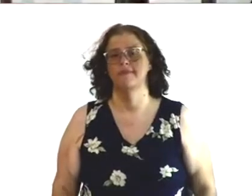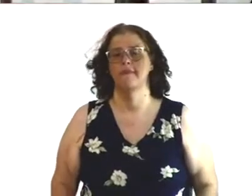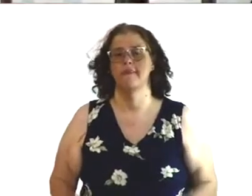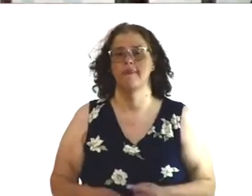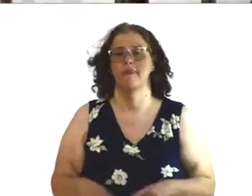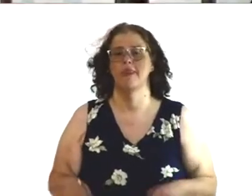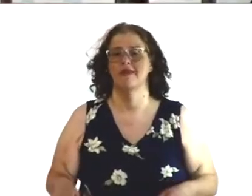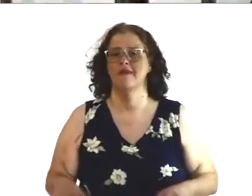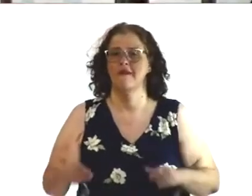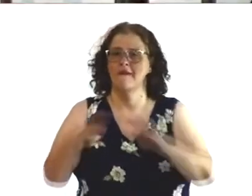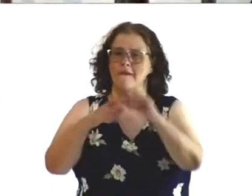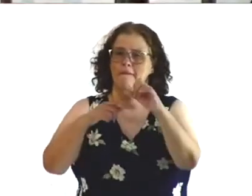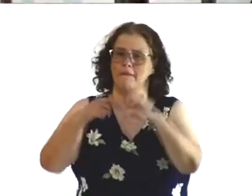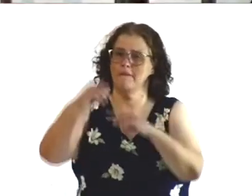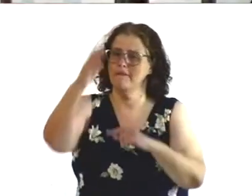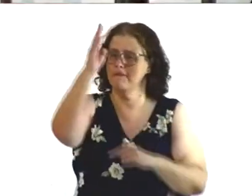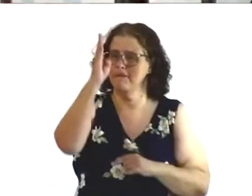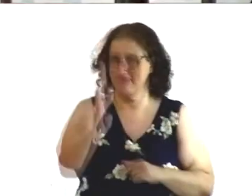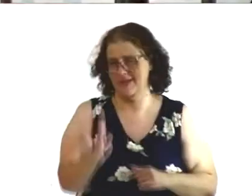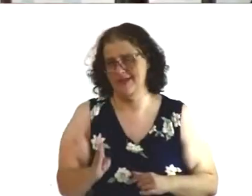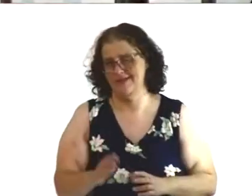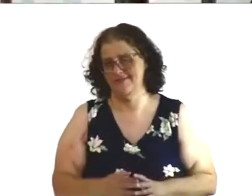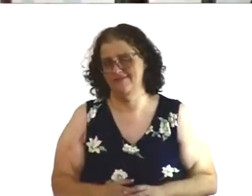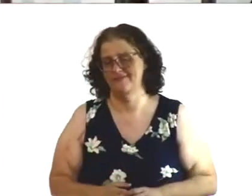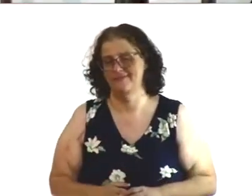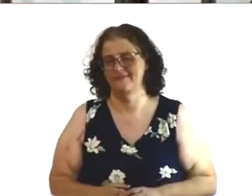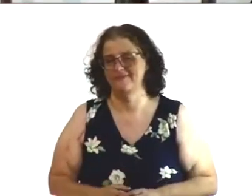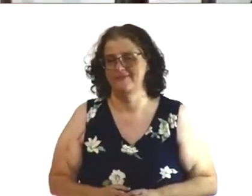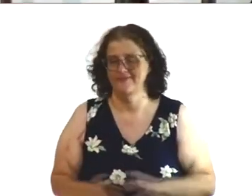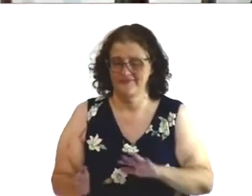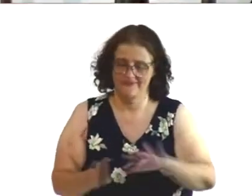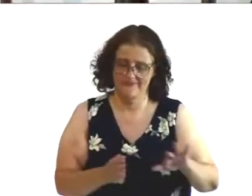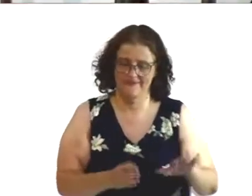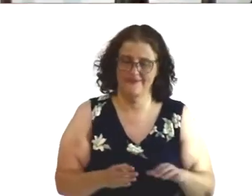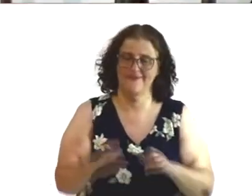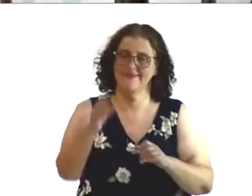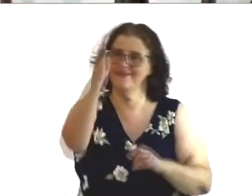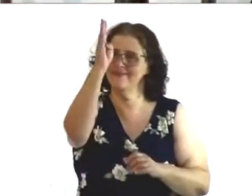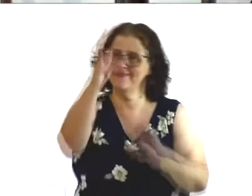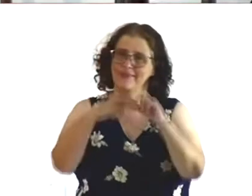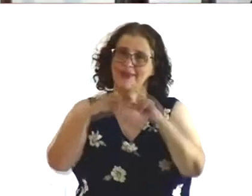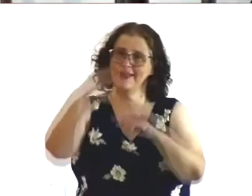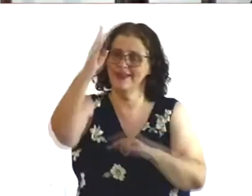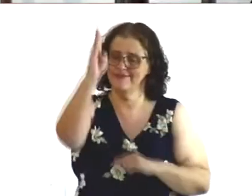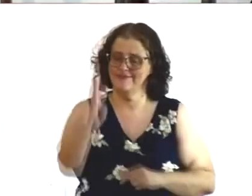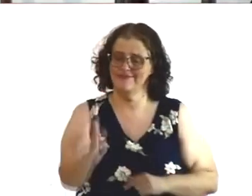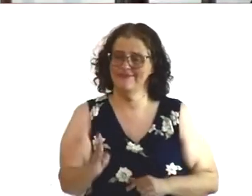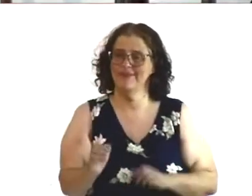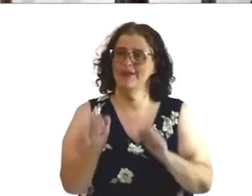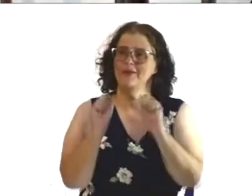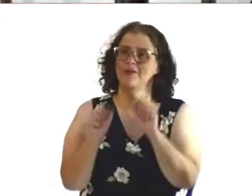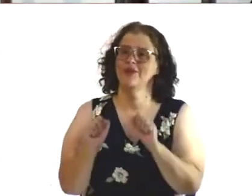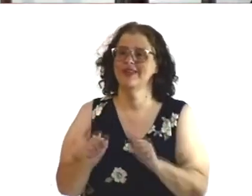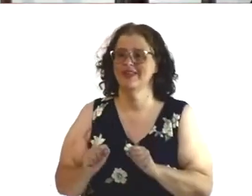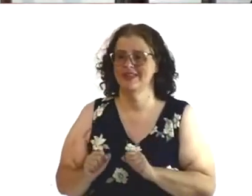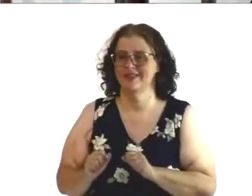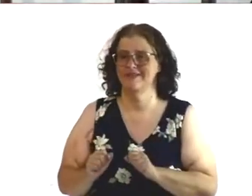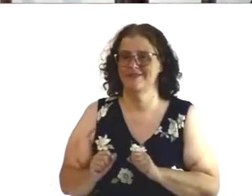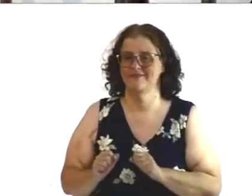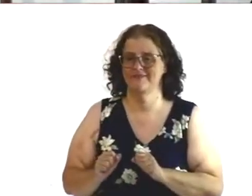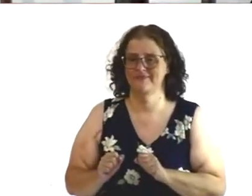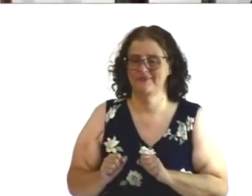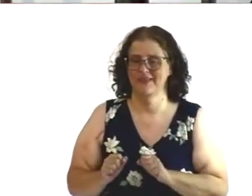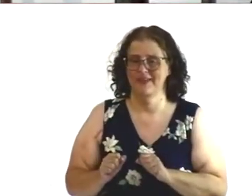de Belém? Deixa eu falar 2 ou 3 coisas só de Belém. Poderia sim. Belém é uma cidade